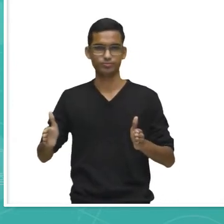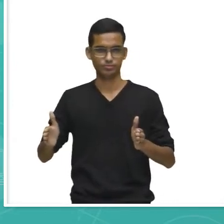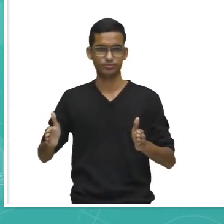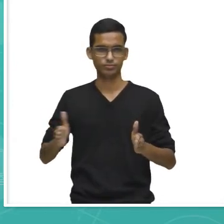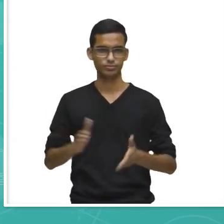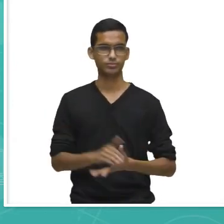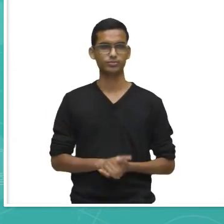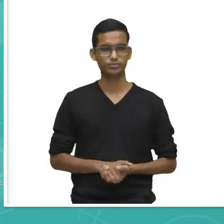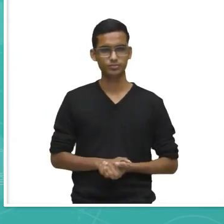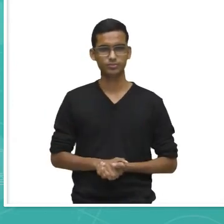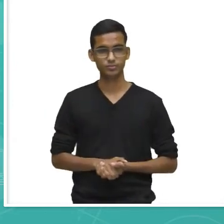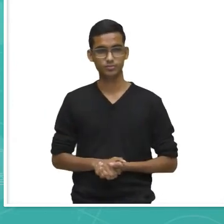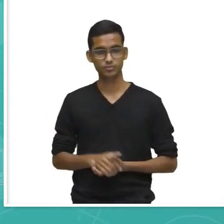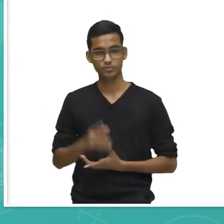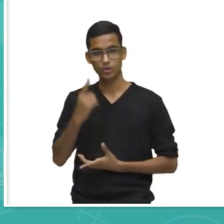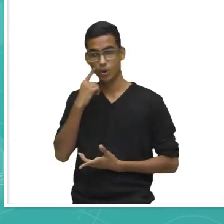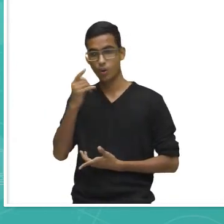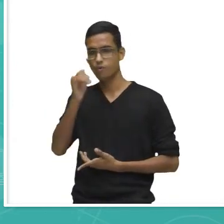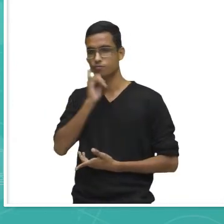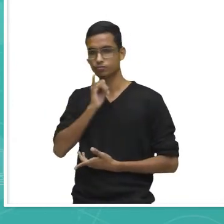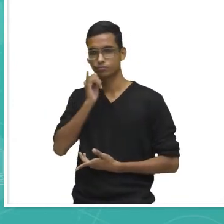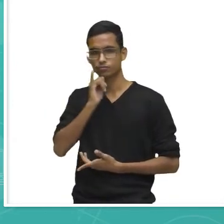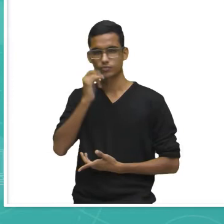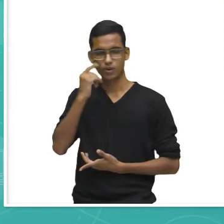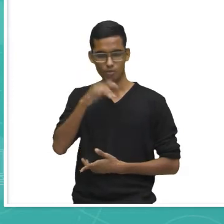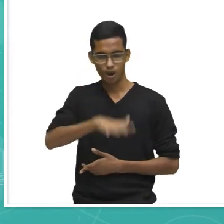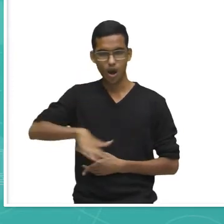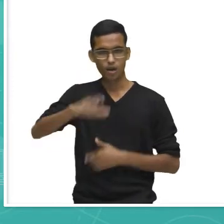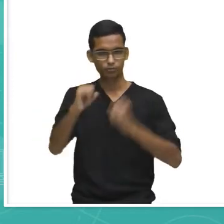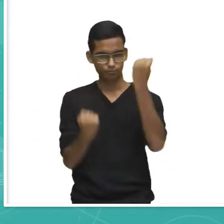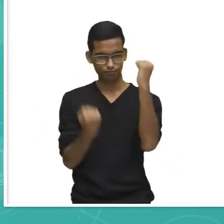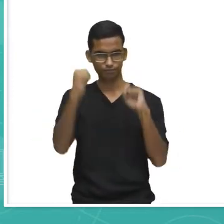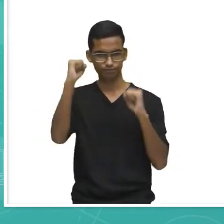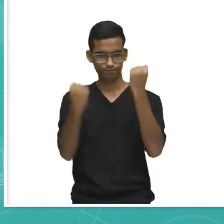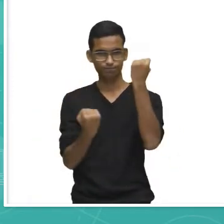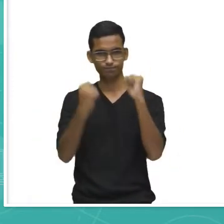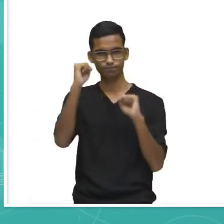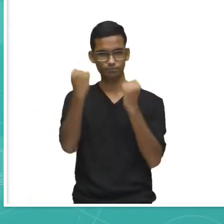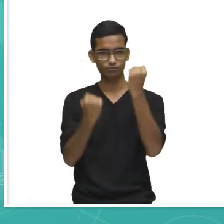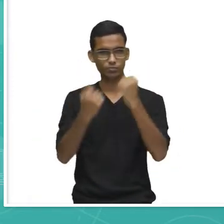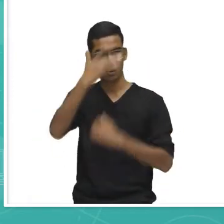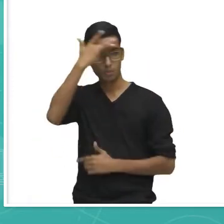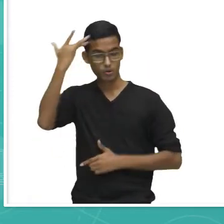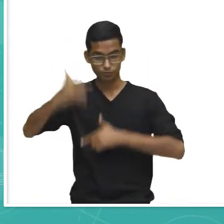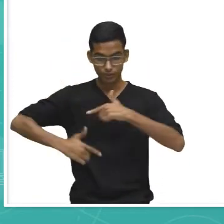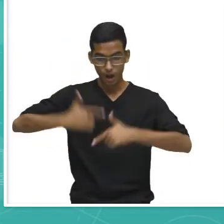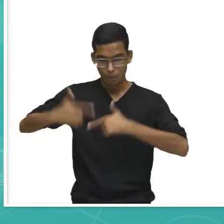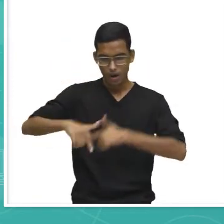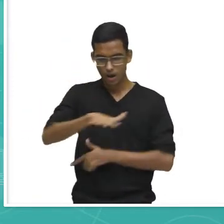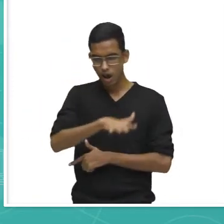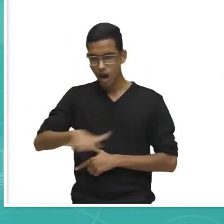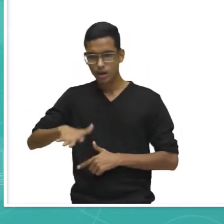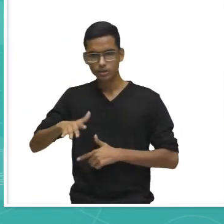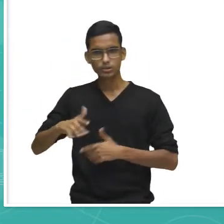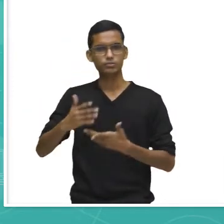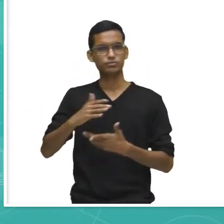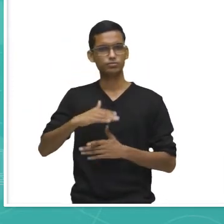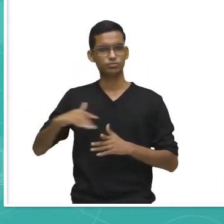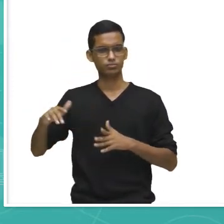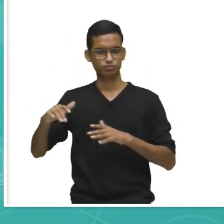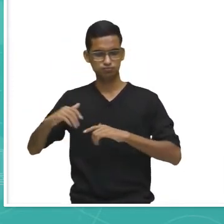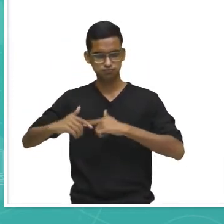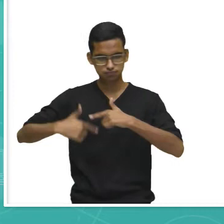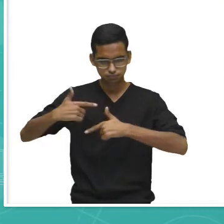movimento. E aí eu vou trazer o exemplo da indústria, né, que normalmente quem trabalha na linha de produção fica nesse